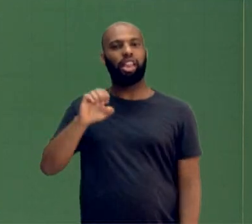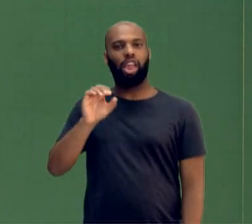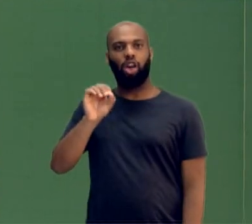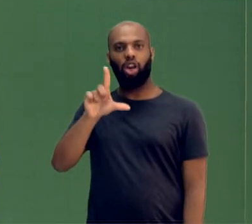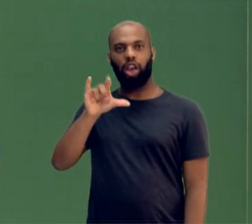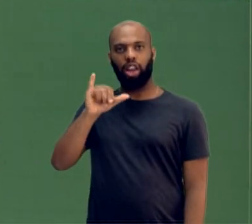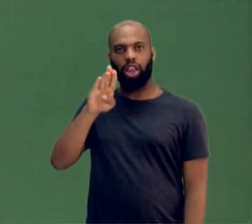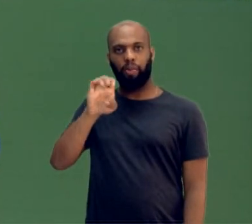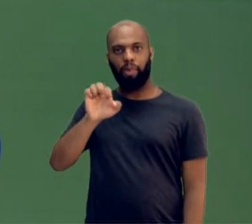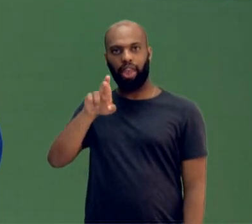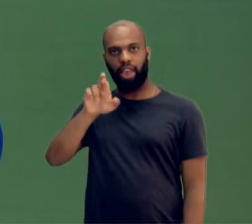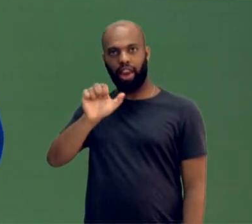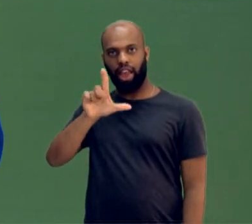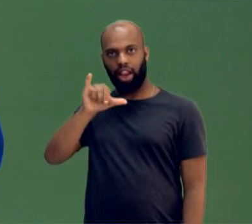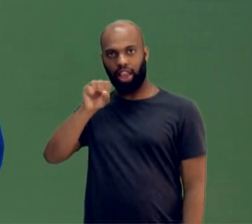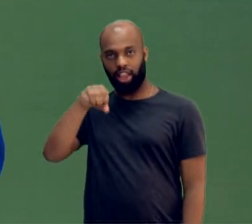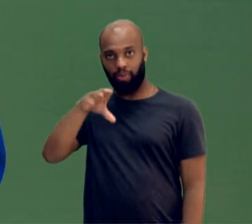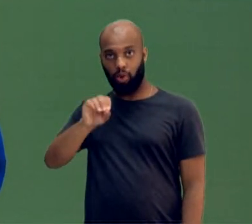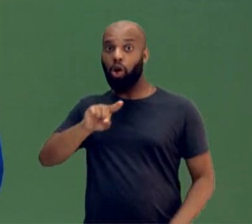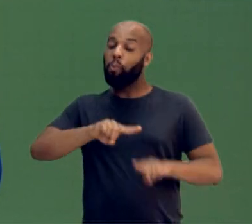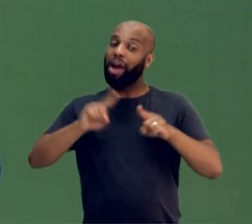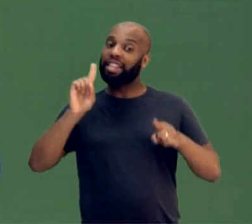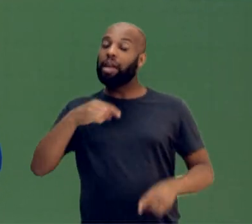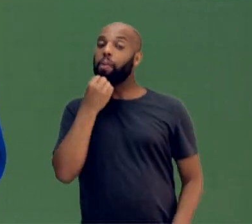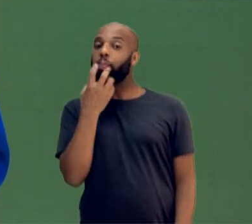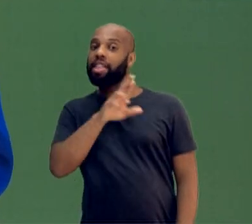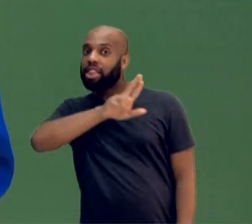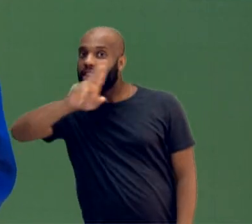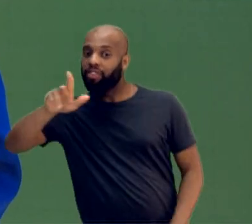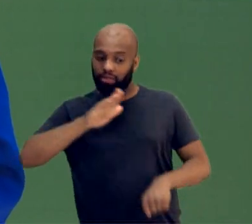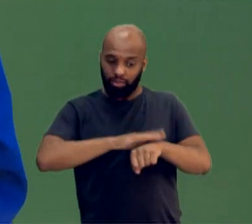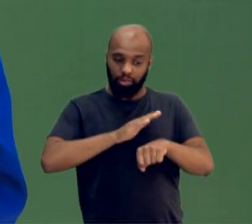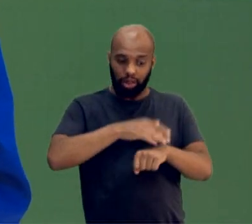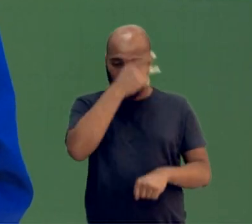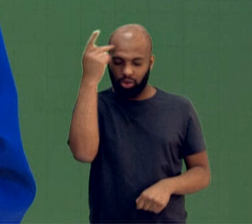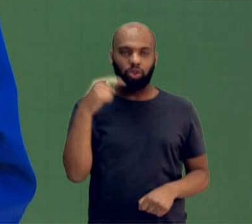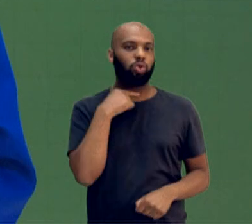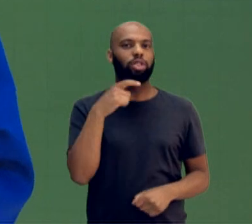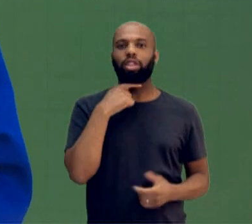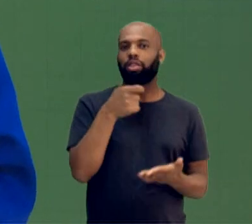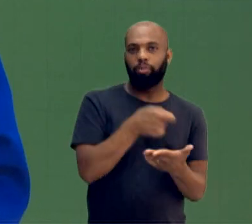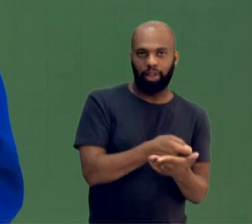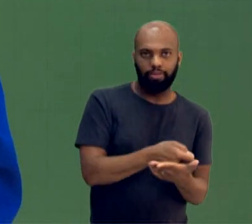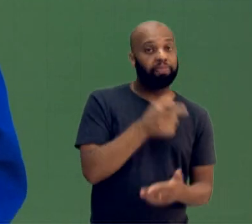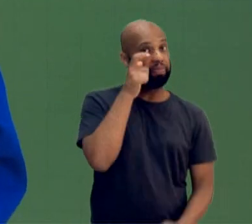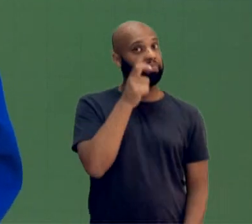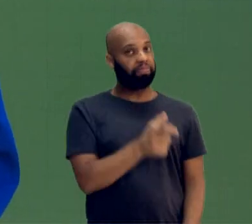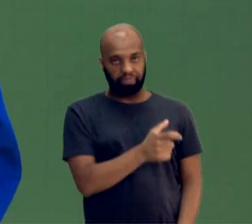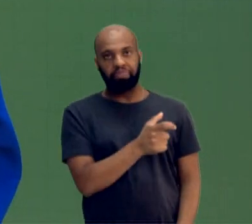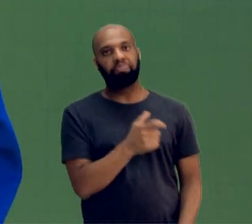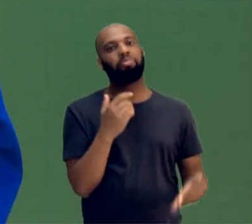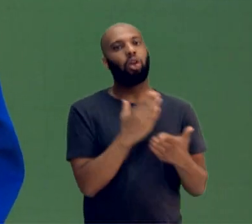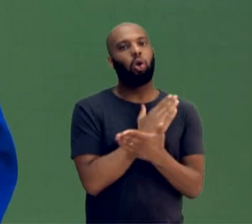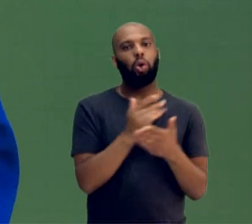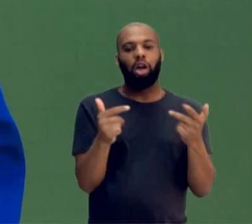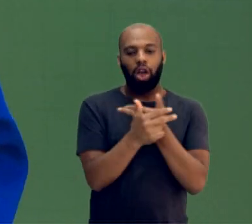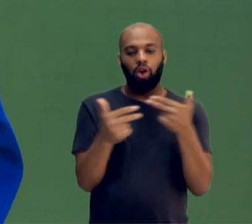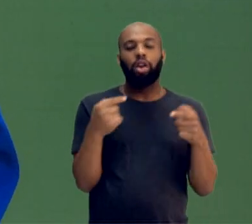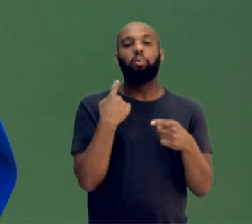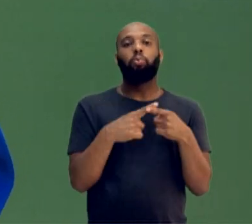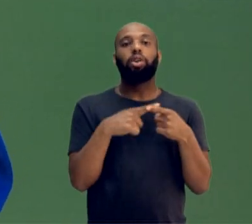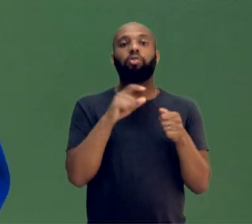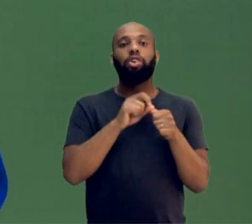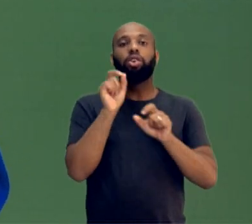o benefício para aquele que naquele momento não pode pagar. E que é muito interessante, né? É muito interessante algumas coisas, porque você vai fazer o